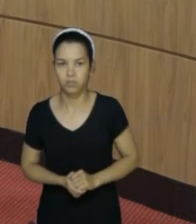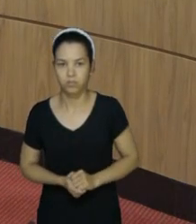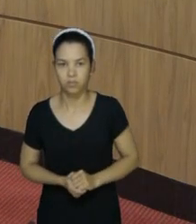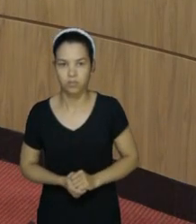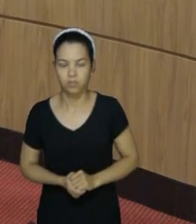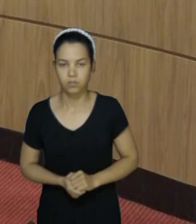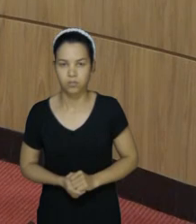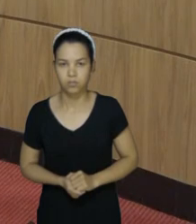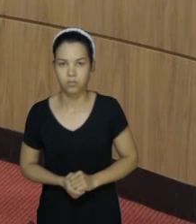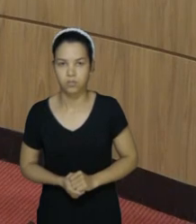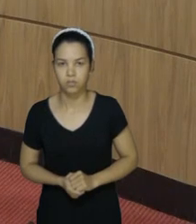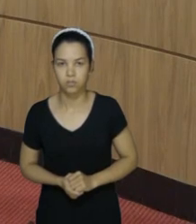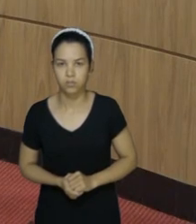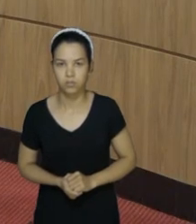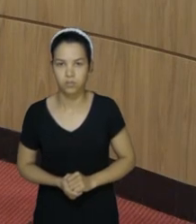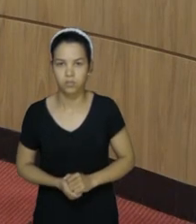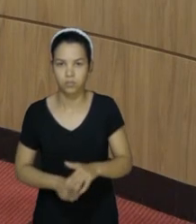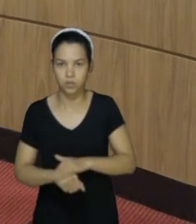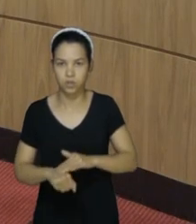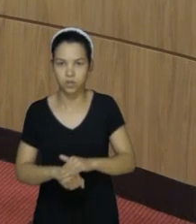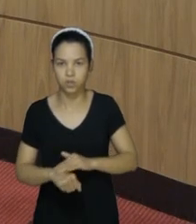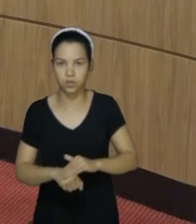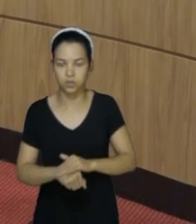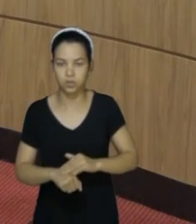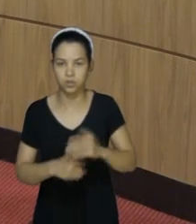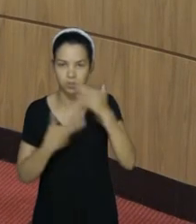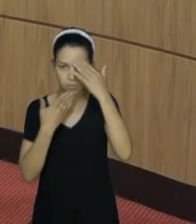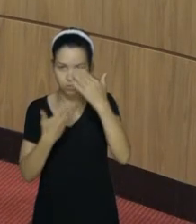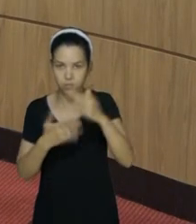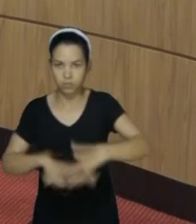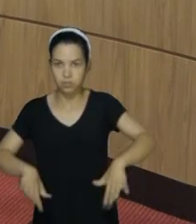na próxima conferência. Muito obrigado a todos.